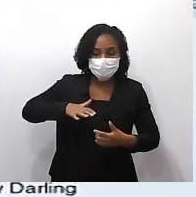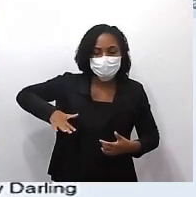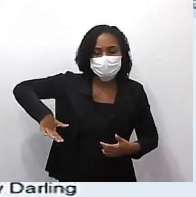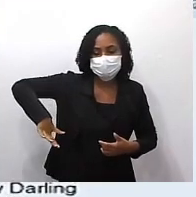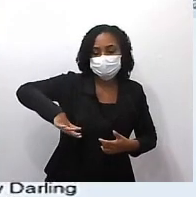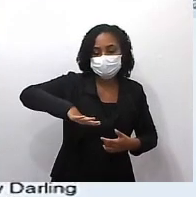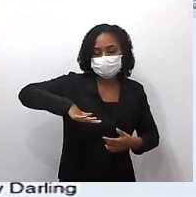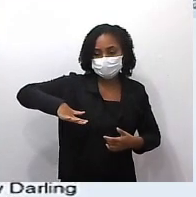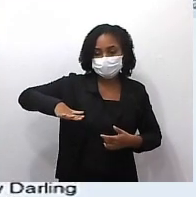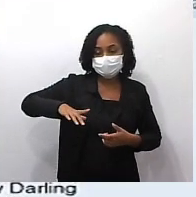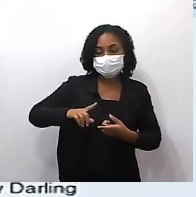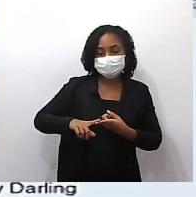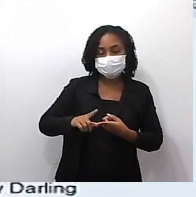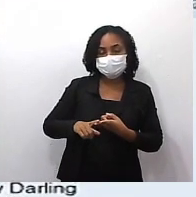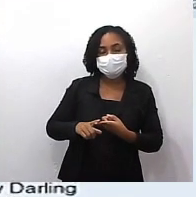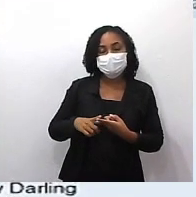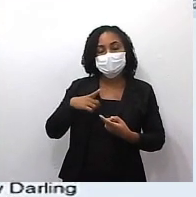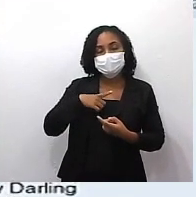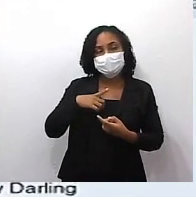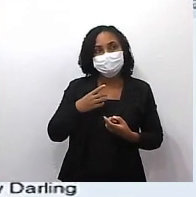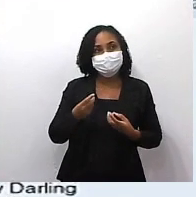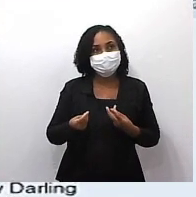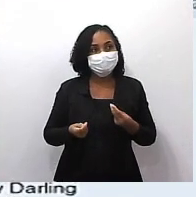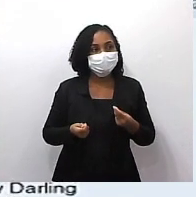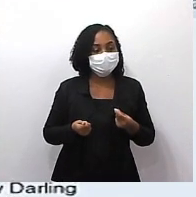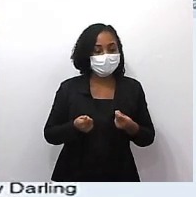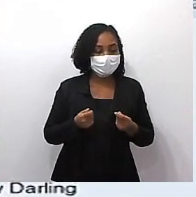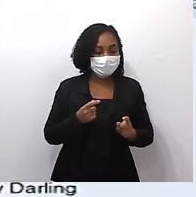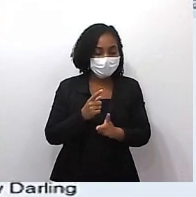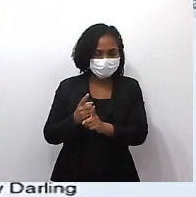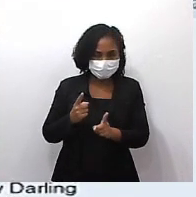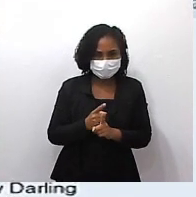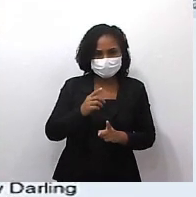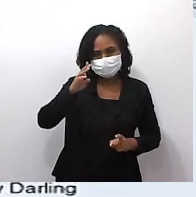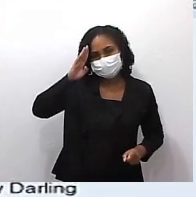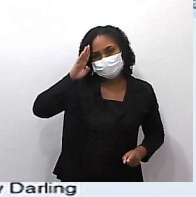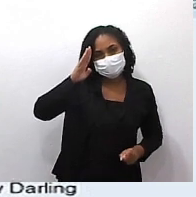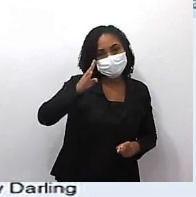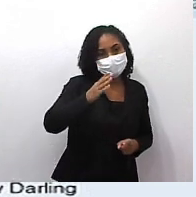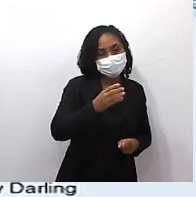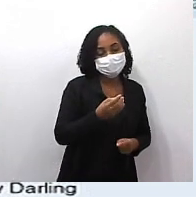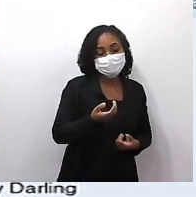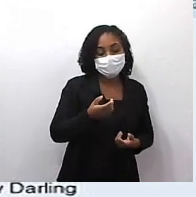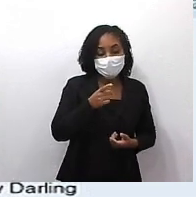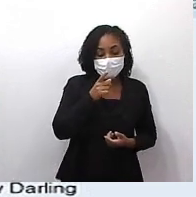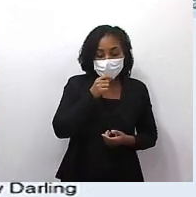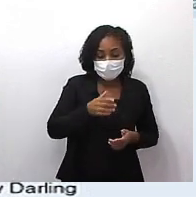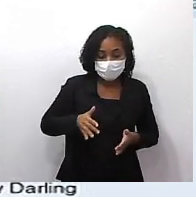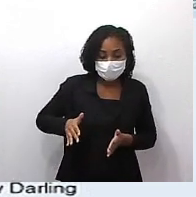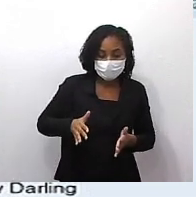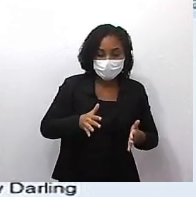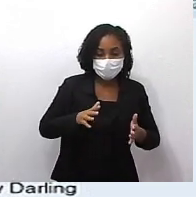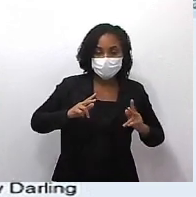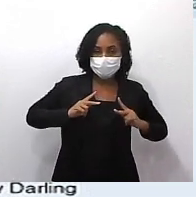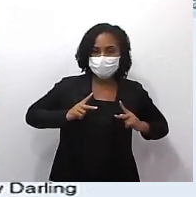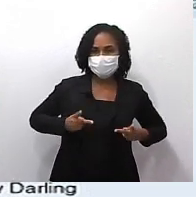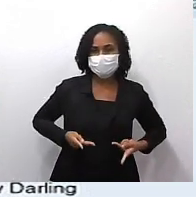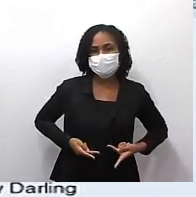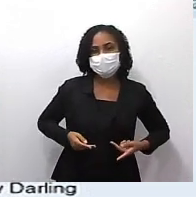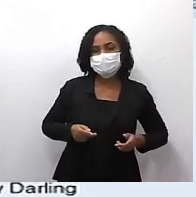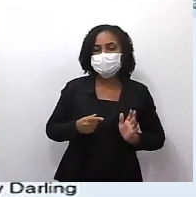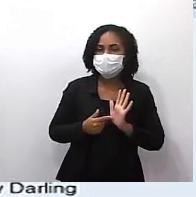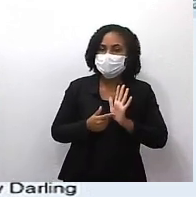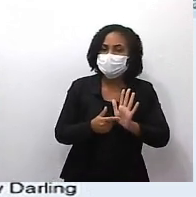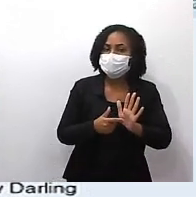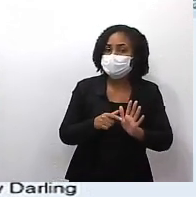As bacias hidrográficas é onde eu vou ter localizado as principais quantidades de água para o consumo humano. E aí eu trago para